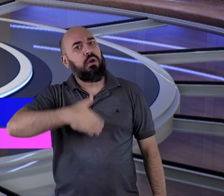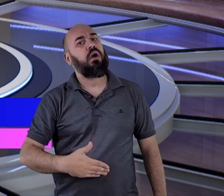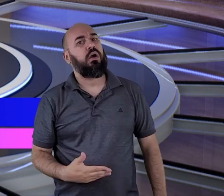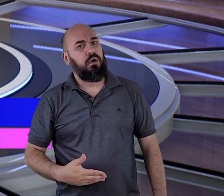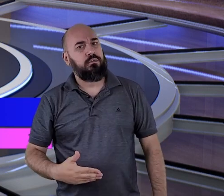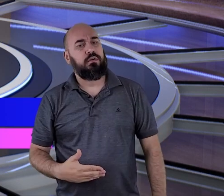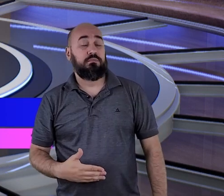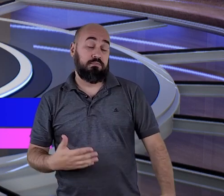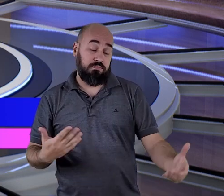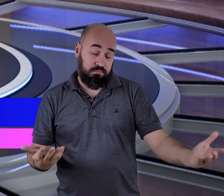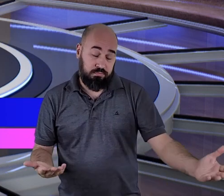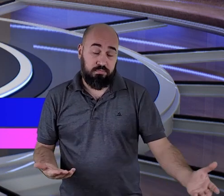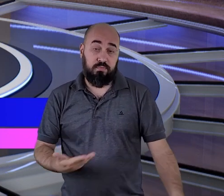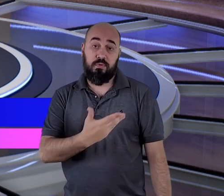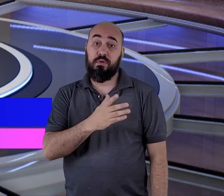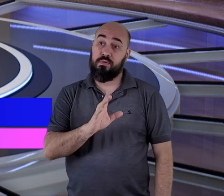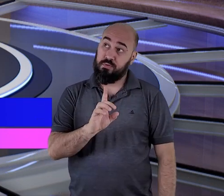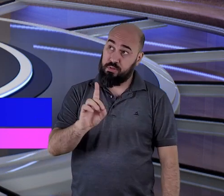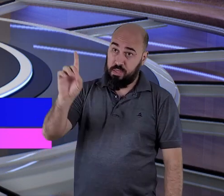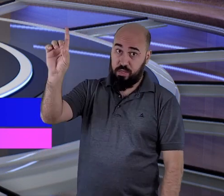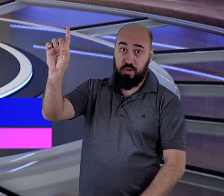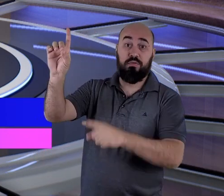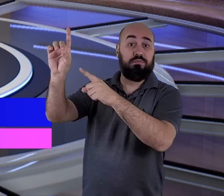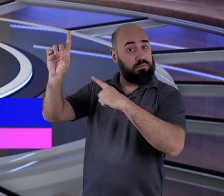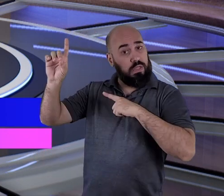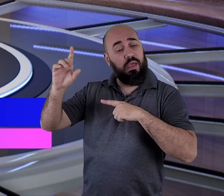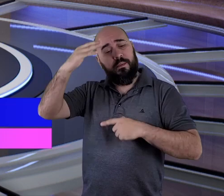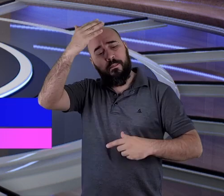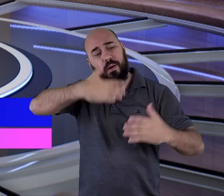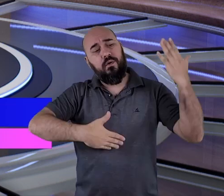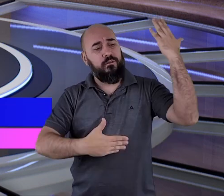muito sobre o governo e o caráter do Senhor.